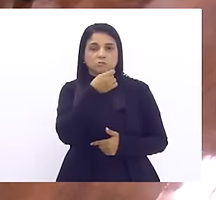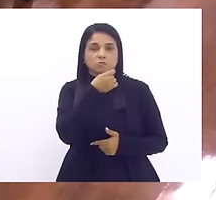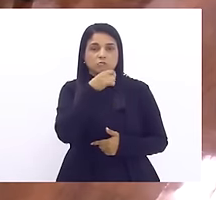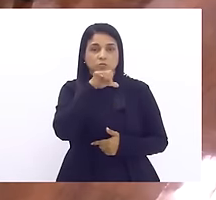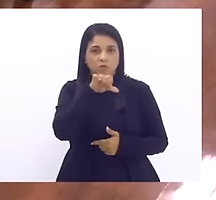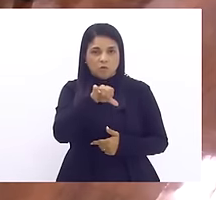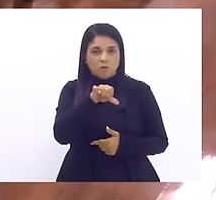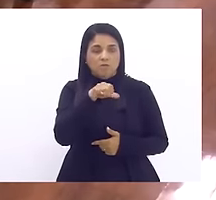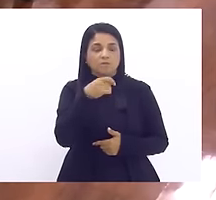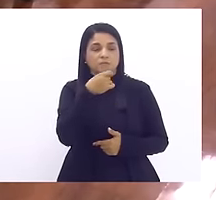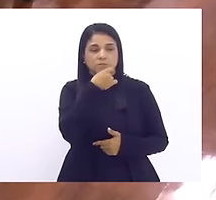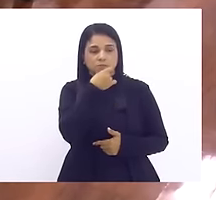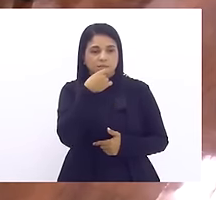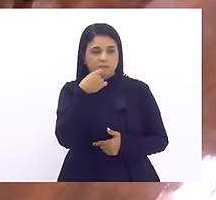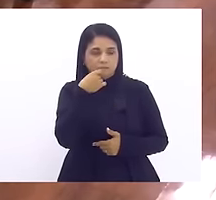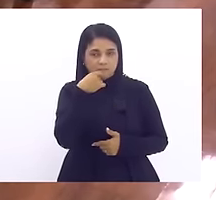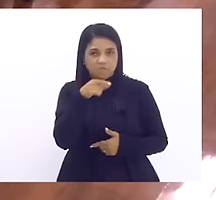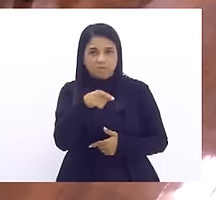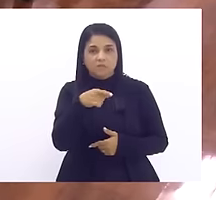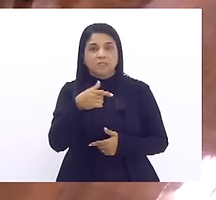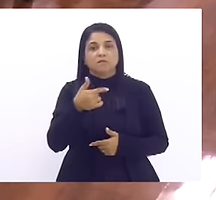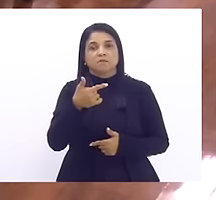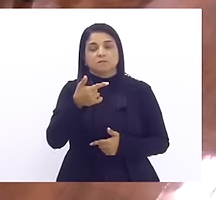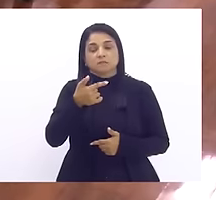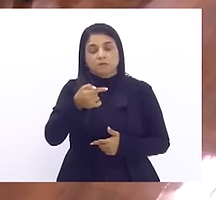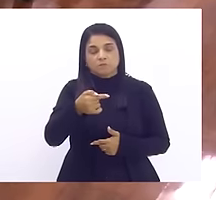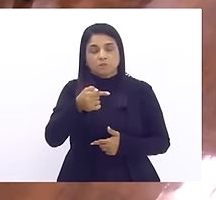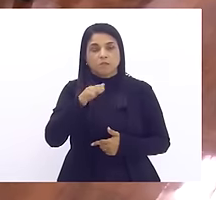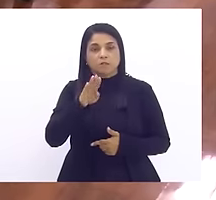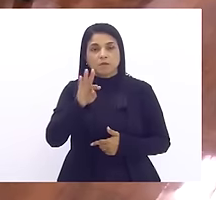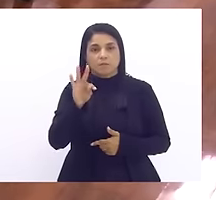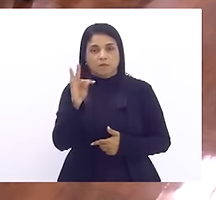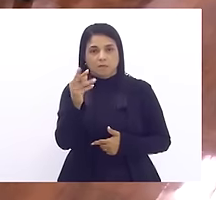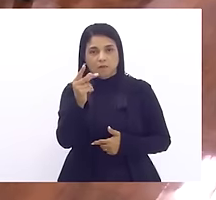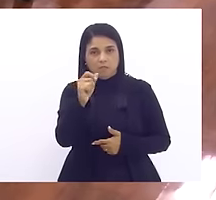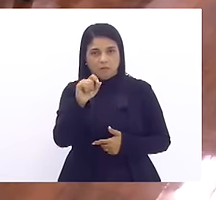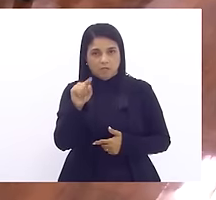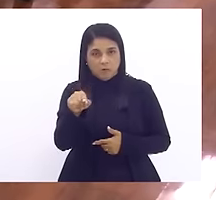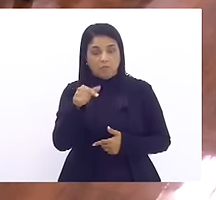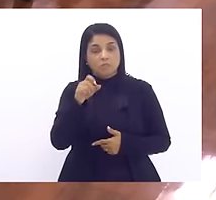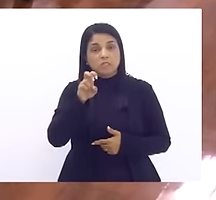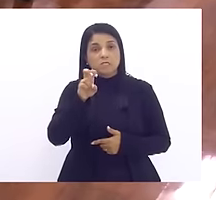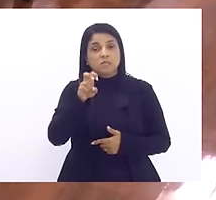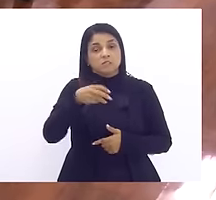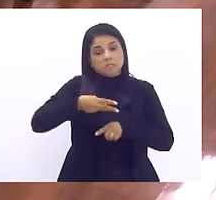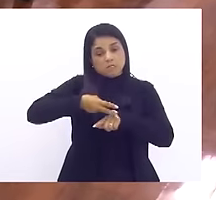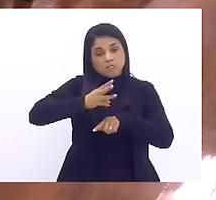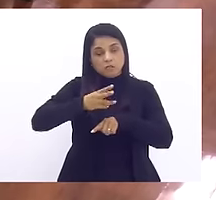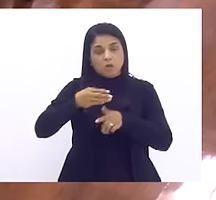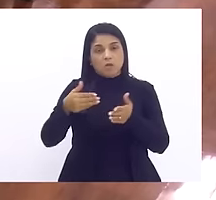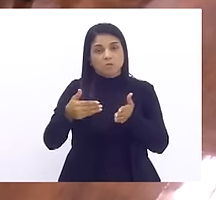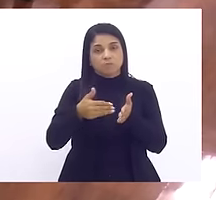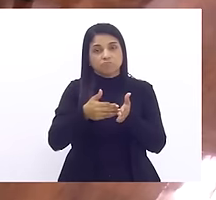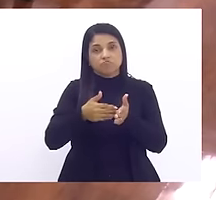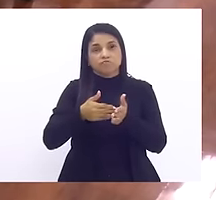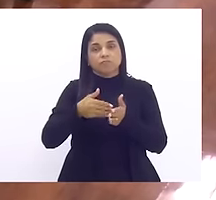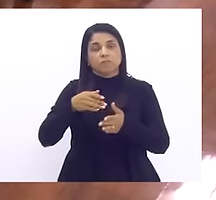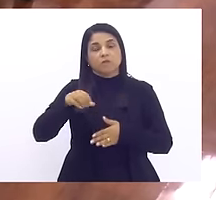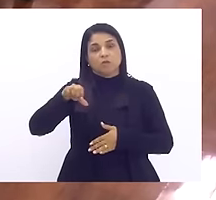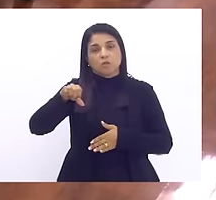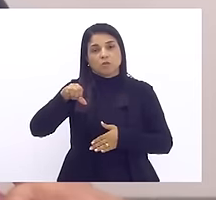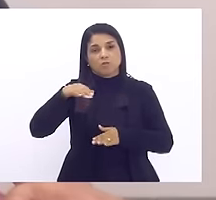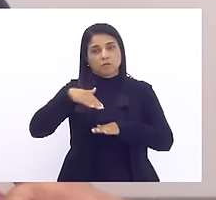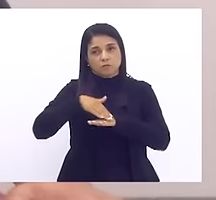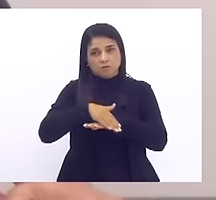pátio da 17ª Batalhão de Polícia Militar horário 15 horas horário de início 530 previsão do tempo dia